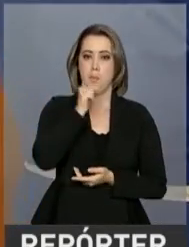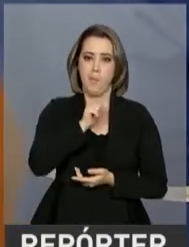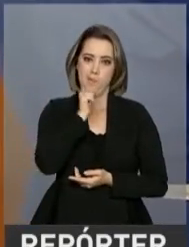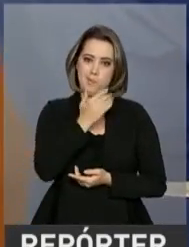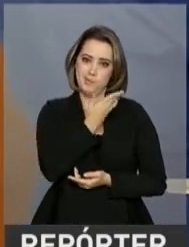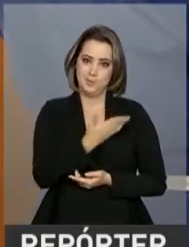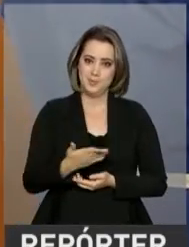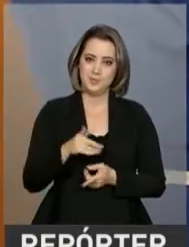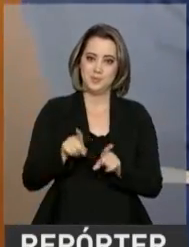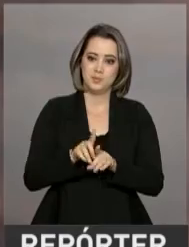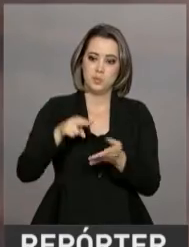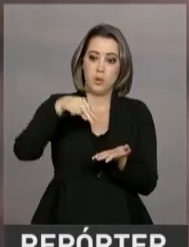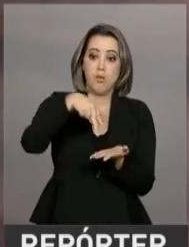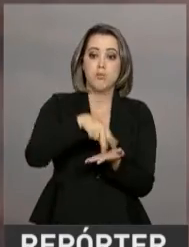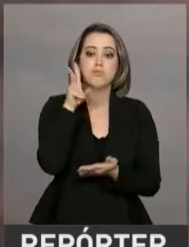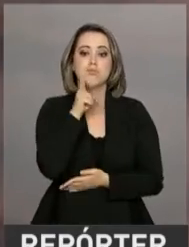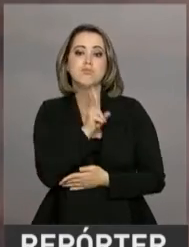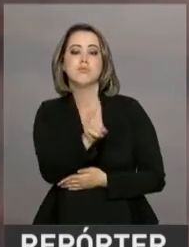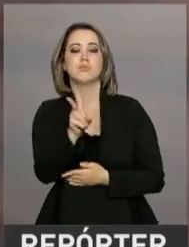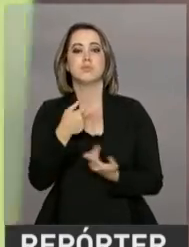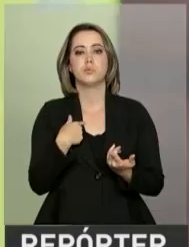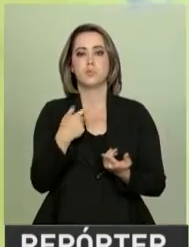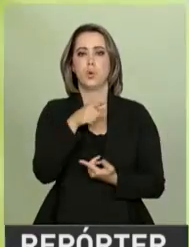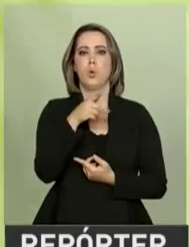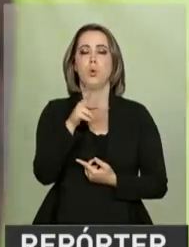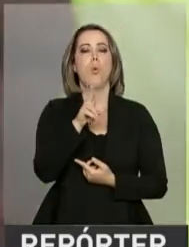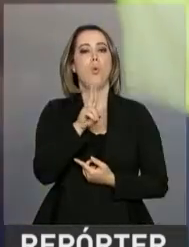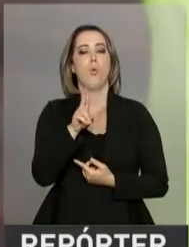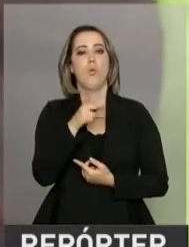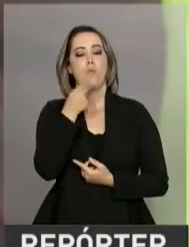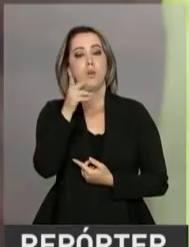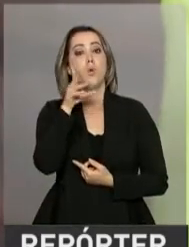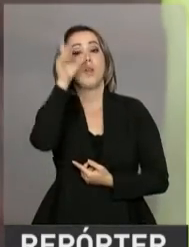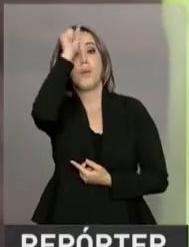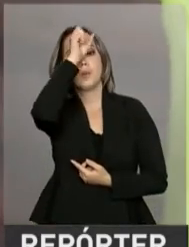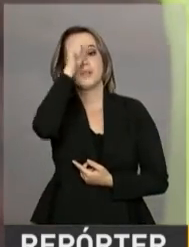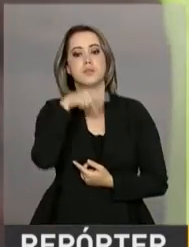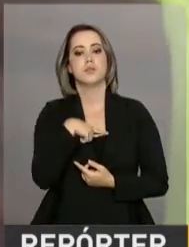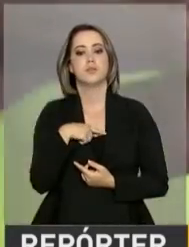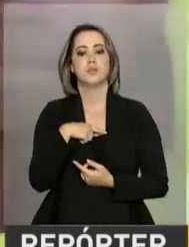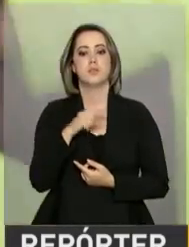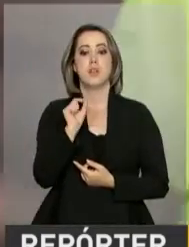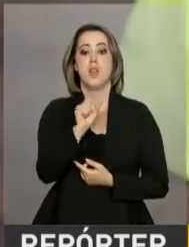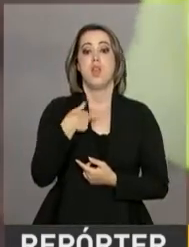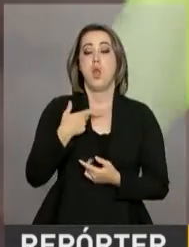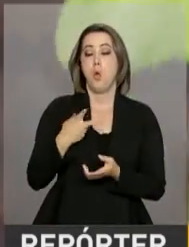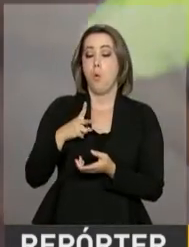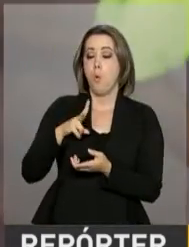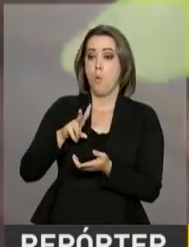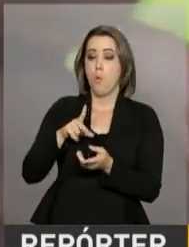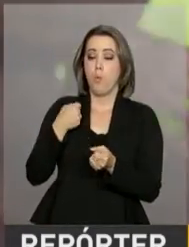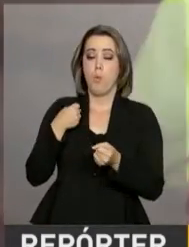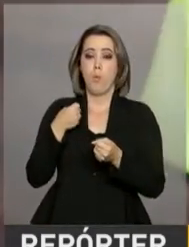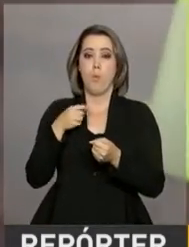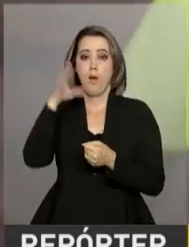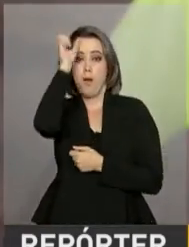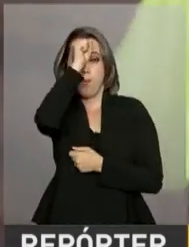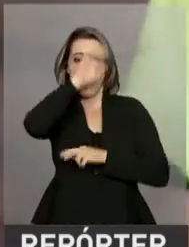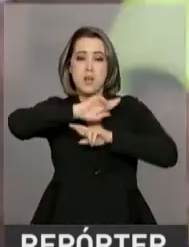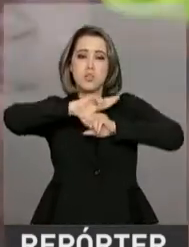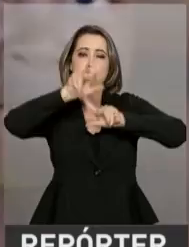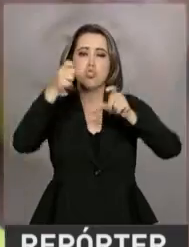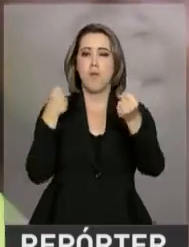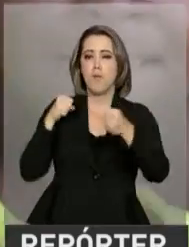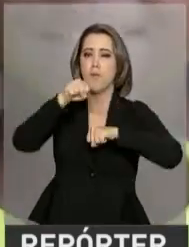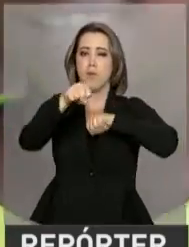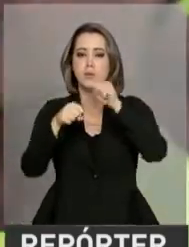praticam jiu jitsu hugo de 10 anos contou que aprendeu aprendi lá milagrosa para guardar em